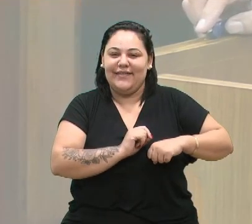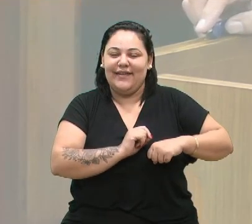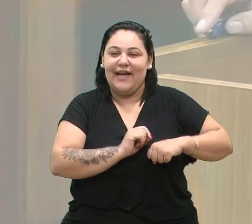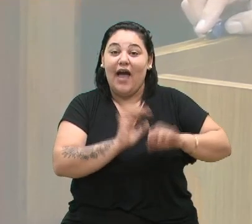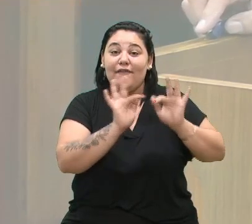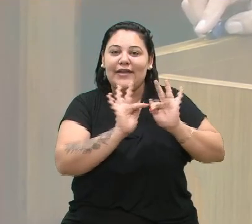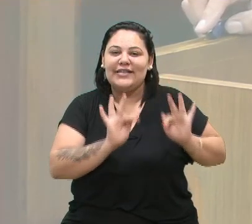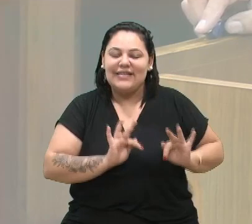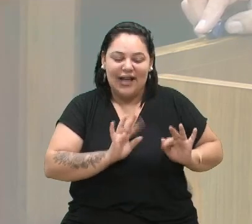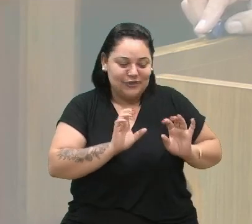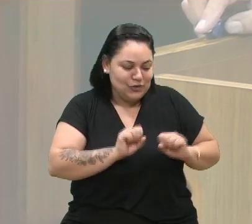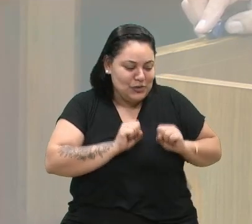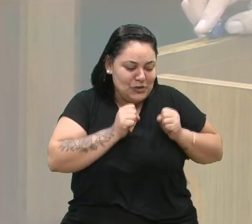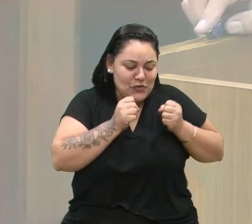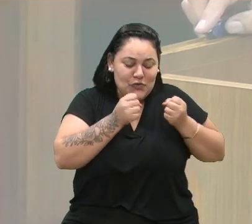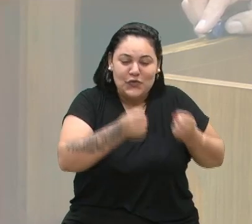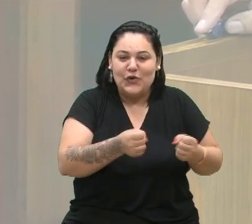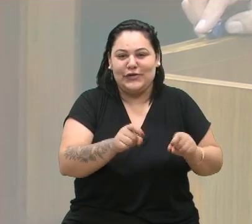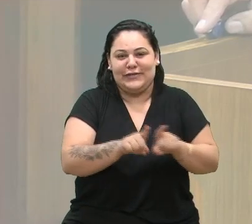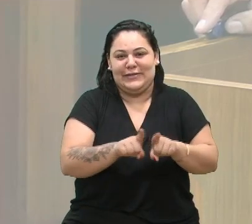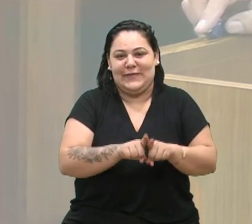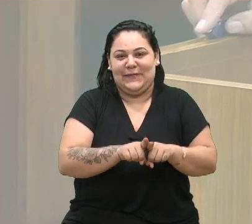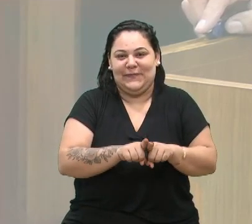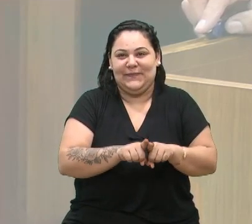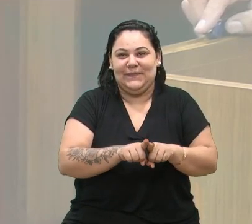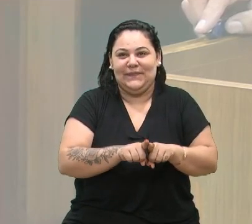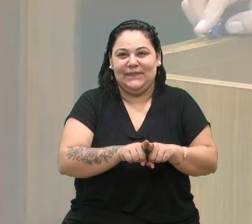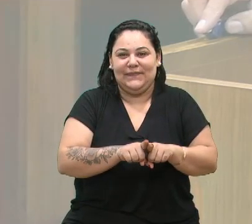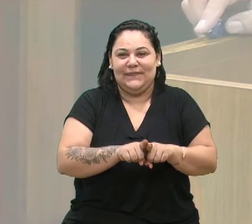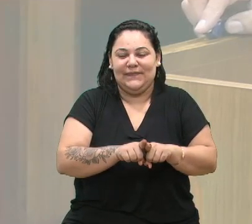a dedicação que estava sendo